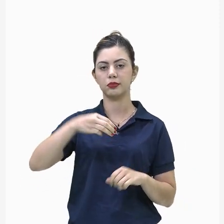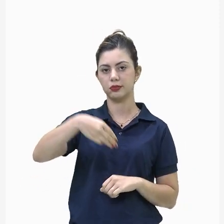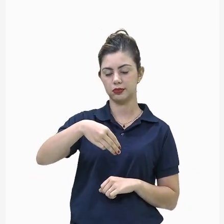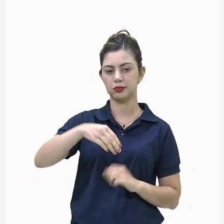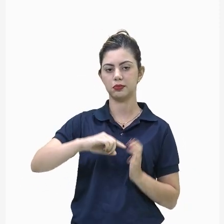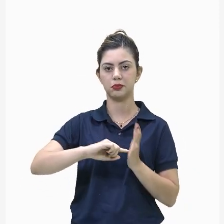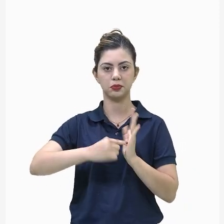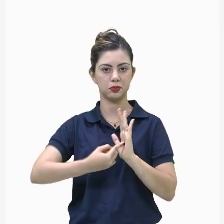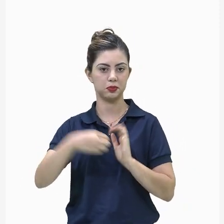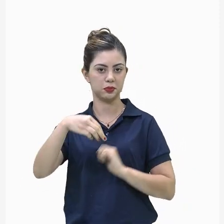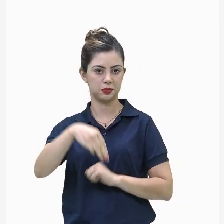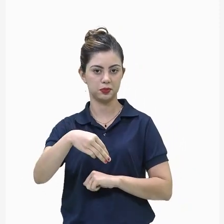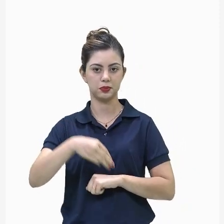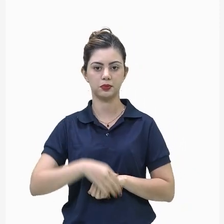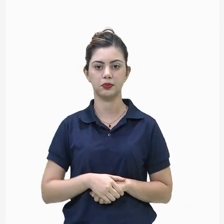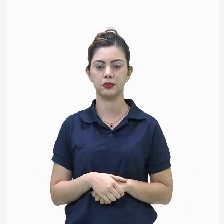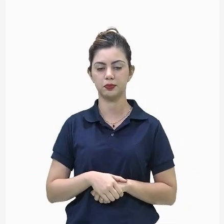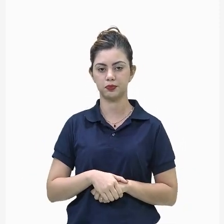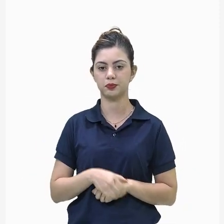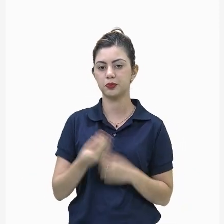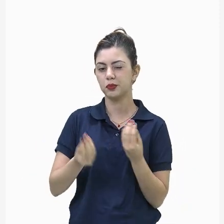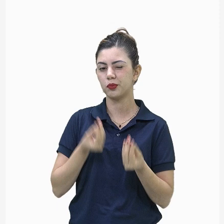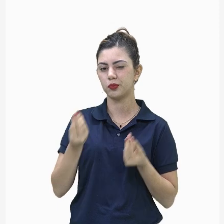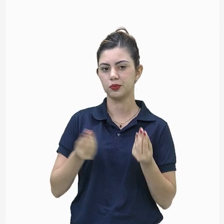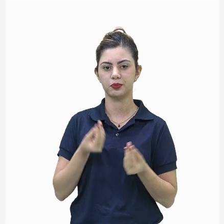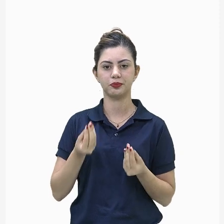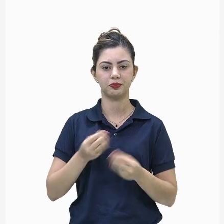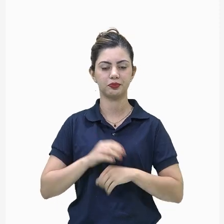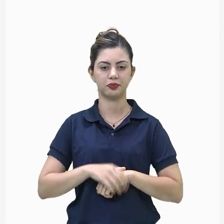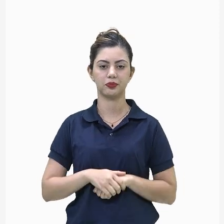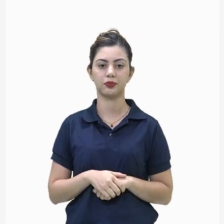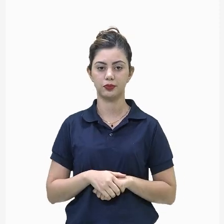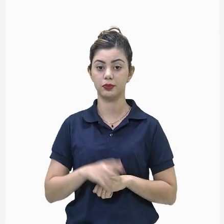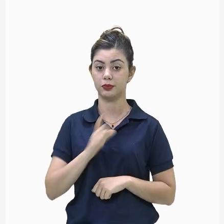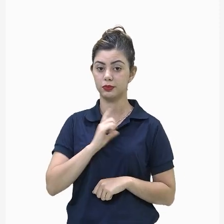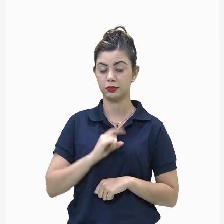segue esse formato. Eu tenho, então, um